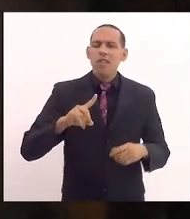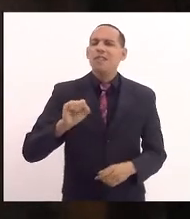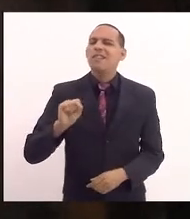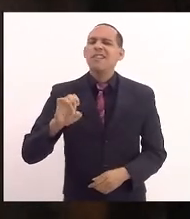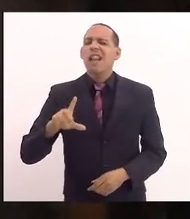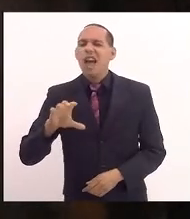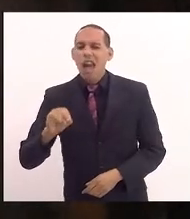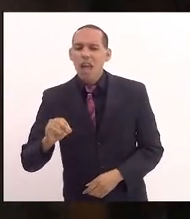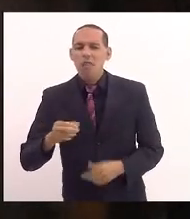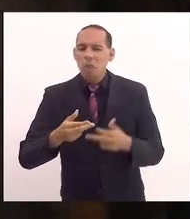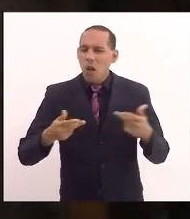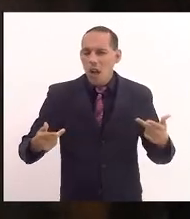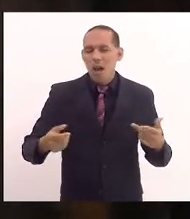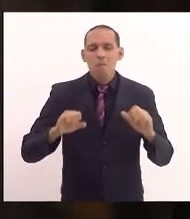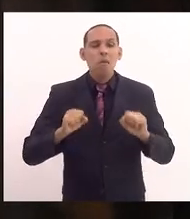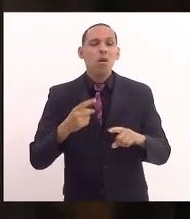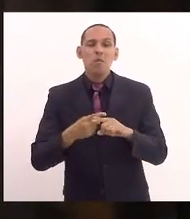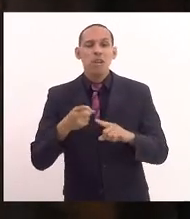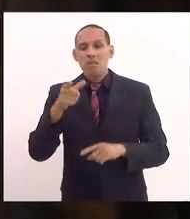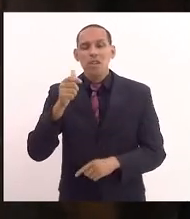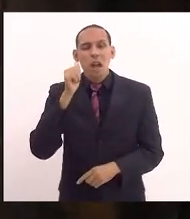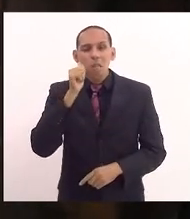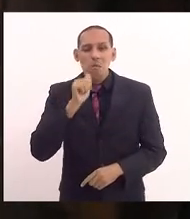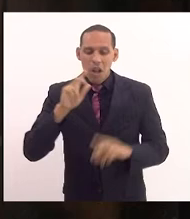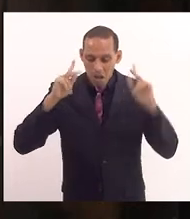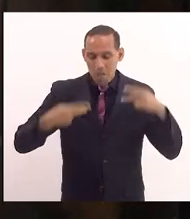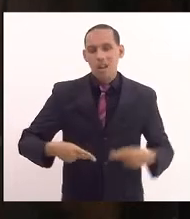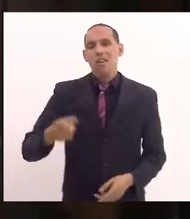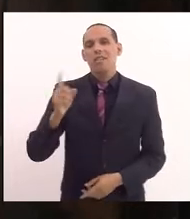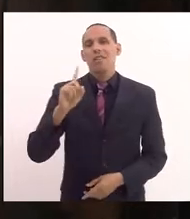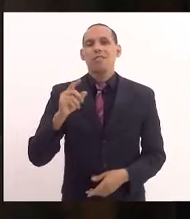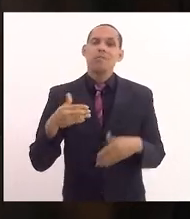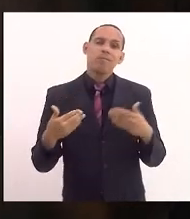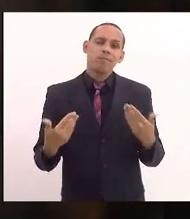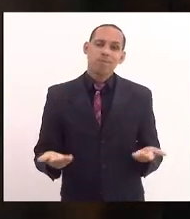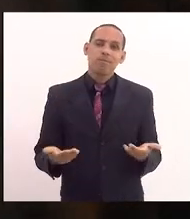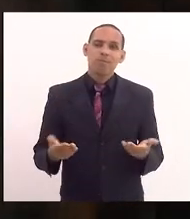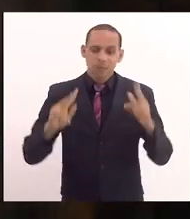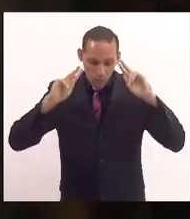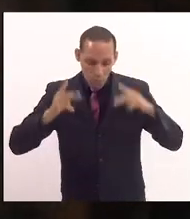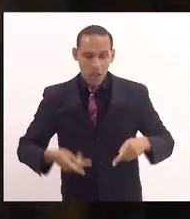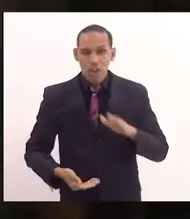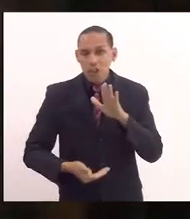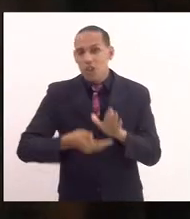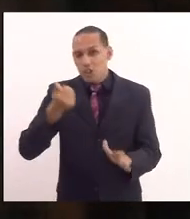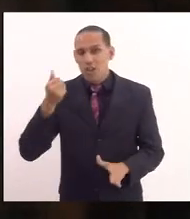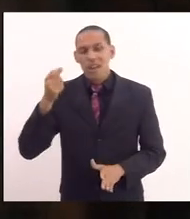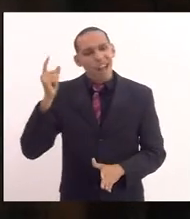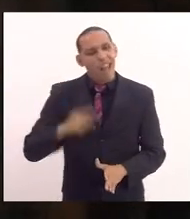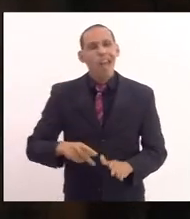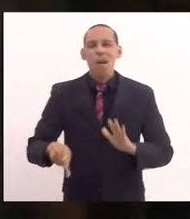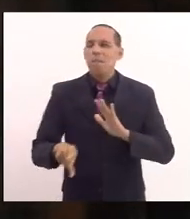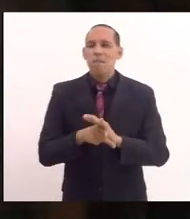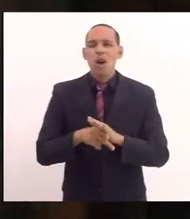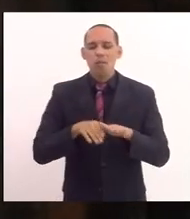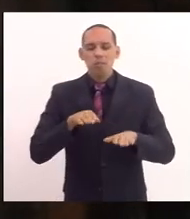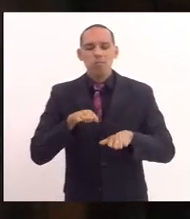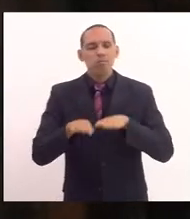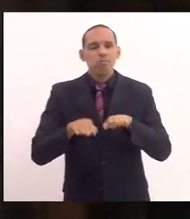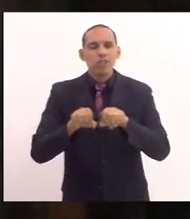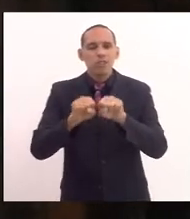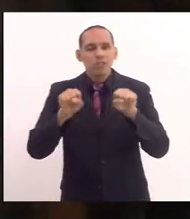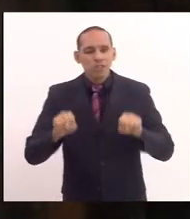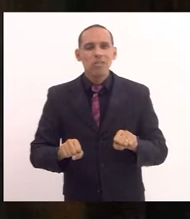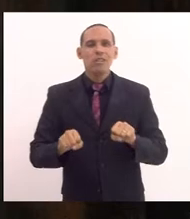não é uma mulher humana. Então, essa desumanização é um passo muito severo do sistema para cima desses